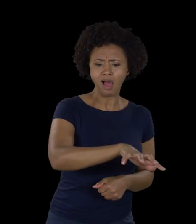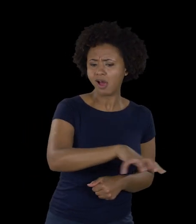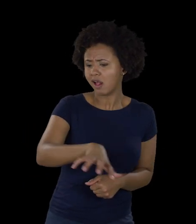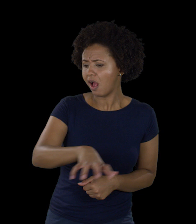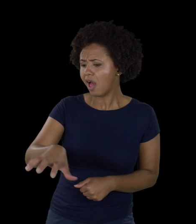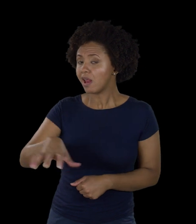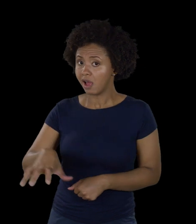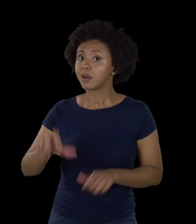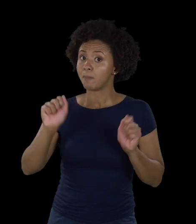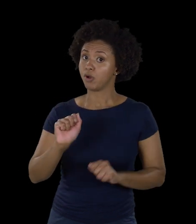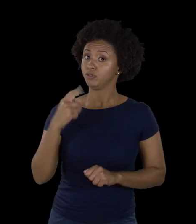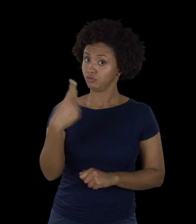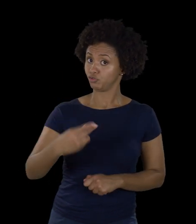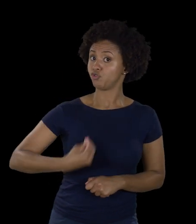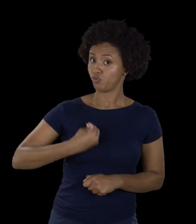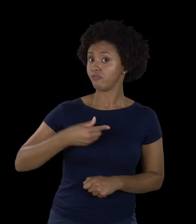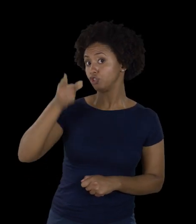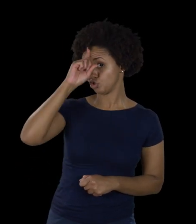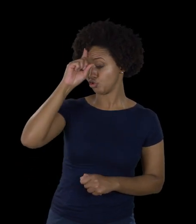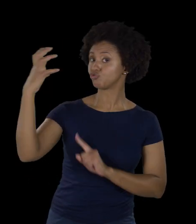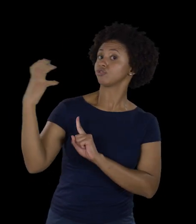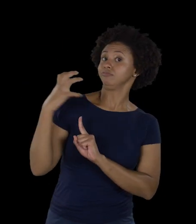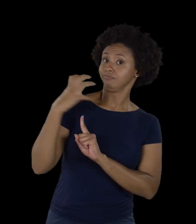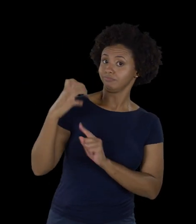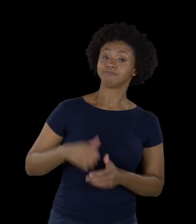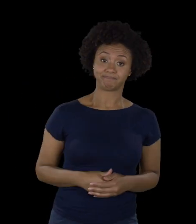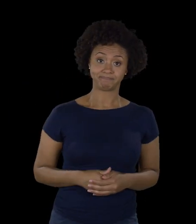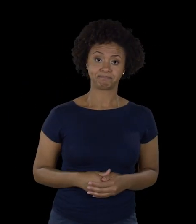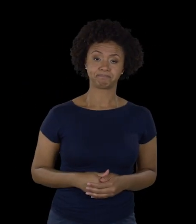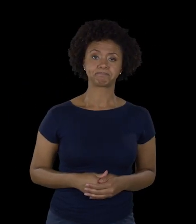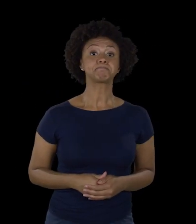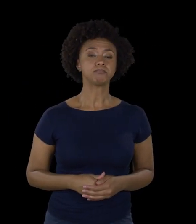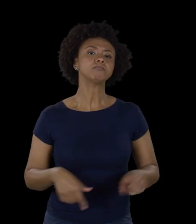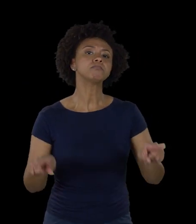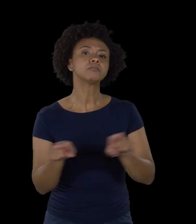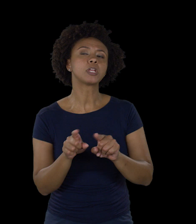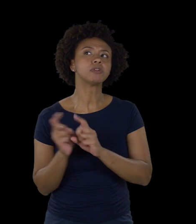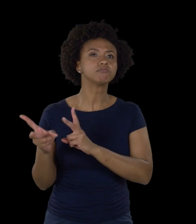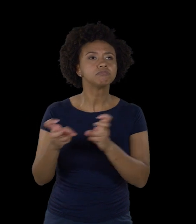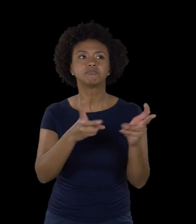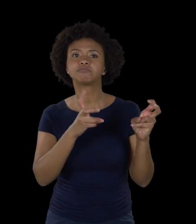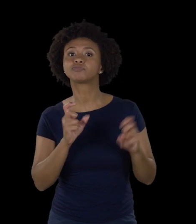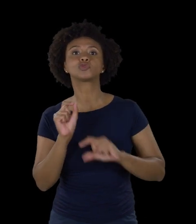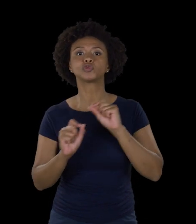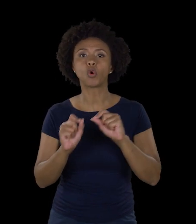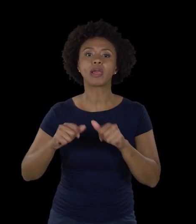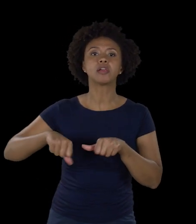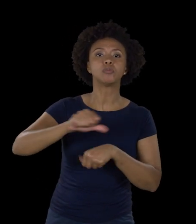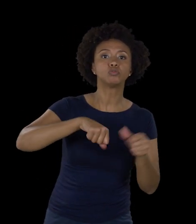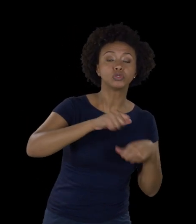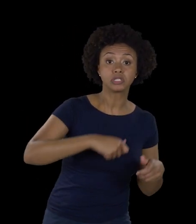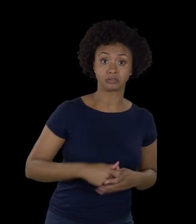impactam no seu dia a dia. Além da tecnologia, nós vemos um consumo em mudança, negócios